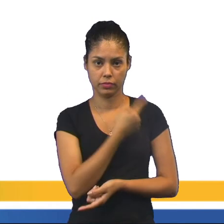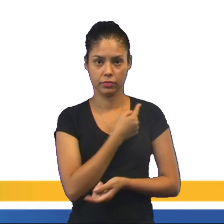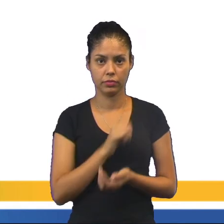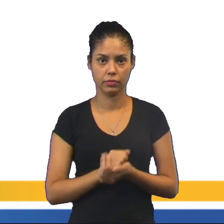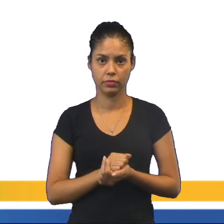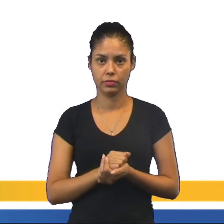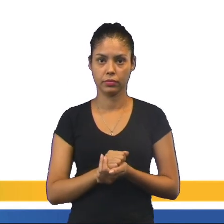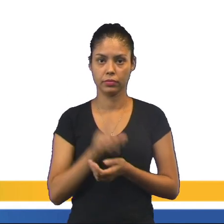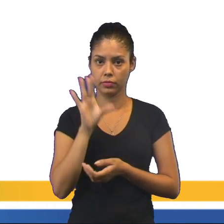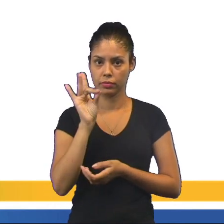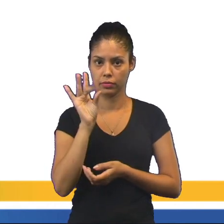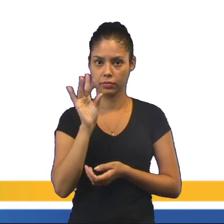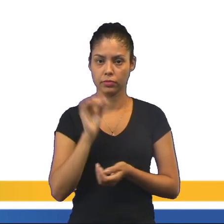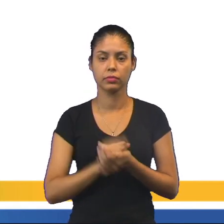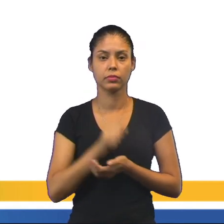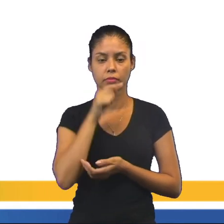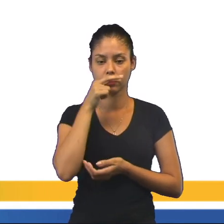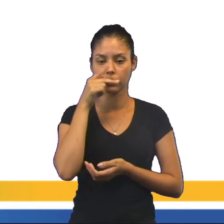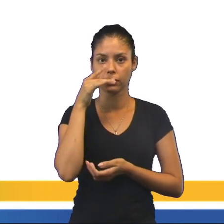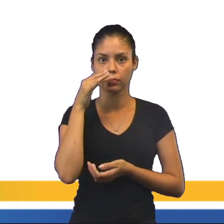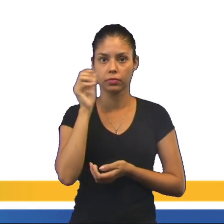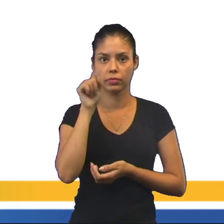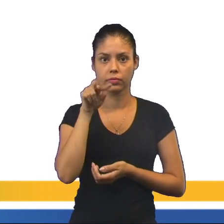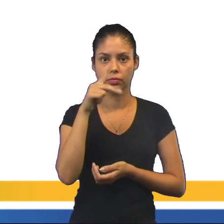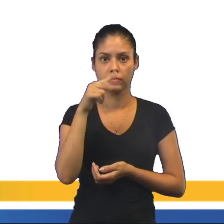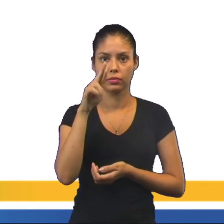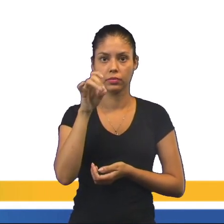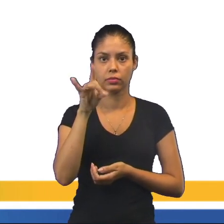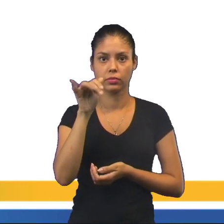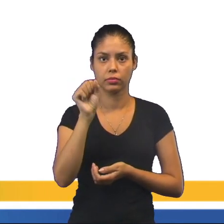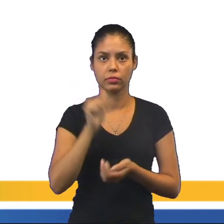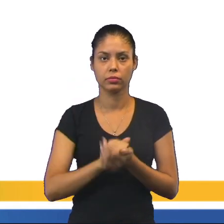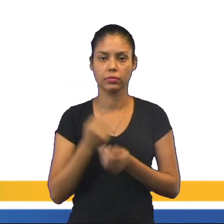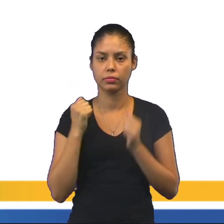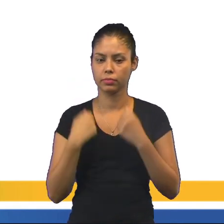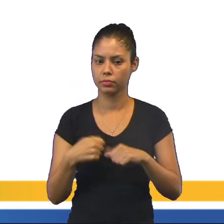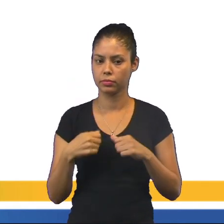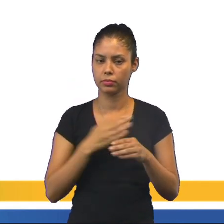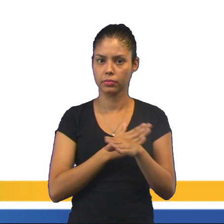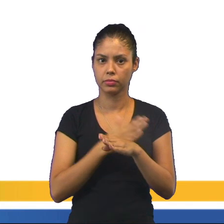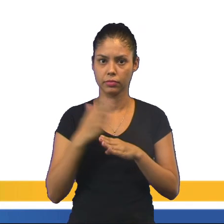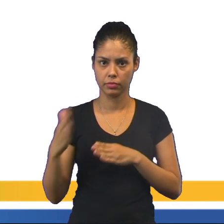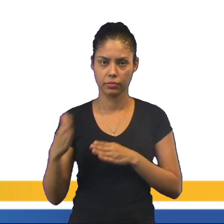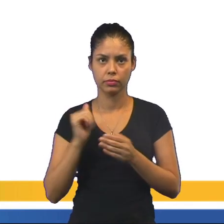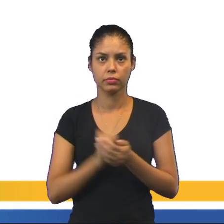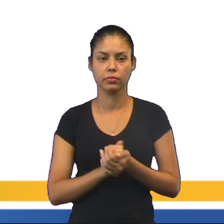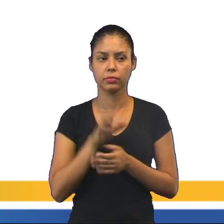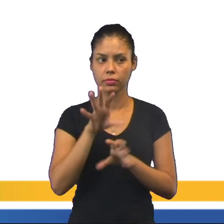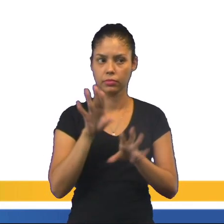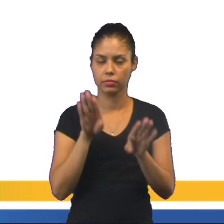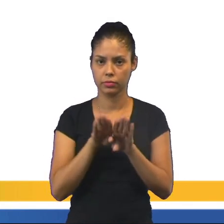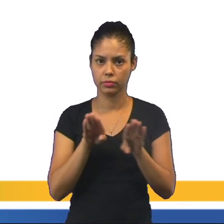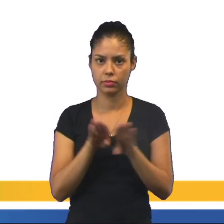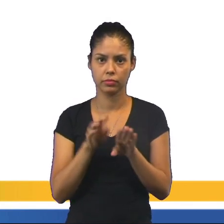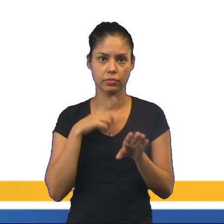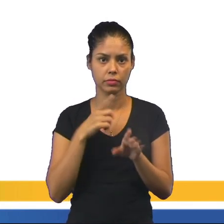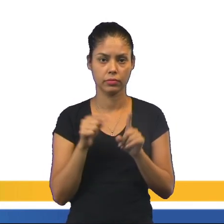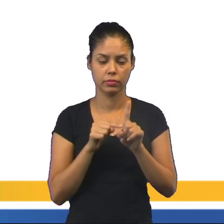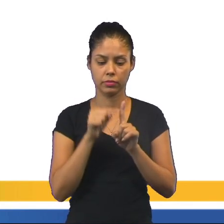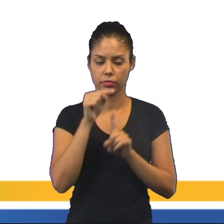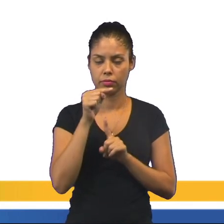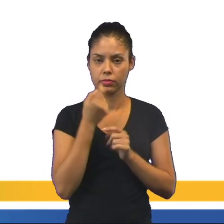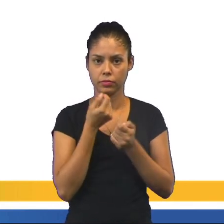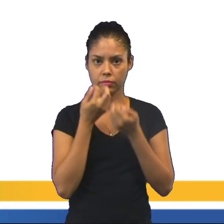os pelos e o muco para filtrar que realmente precisa passar, e dessa forma também a gente tem um